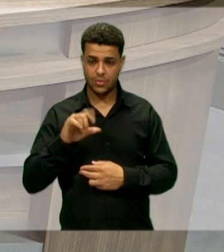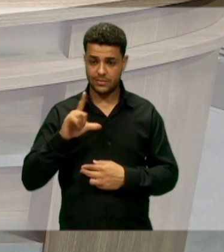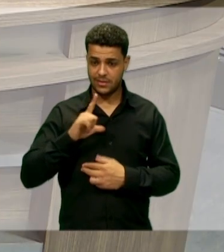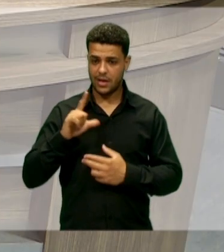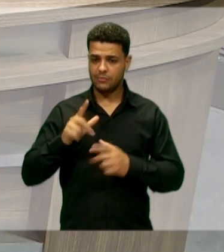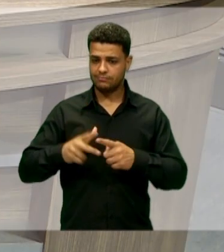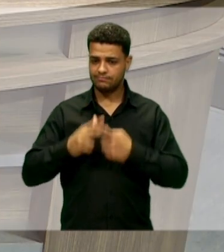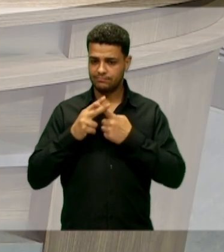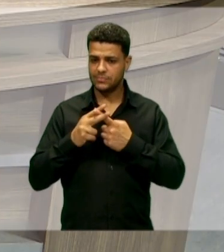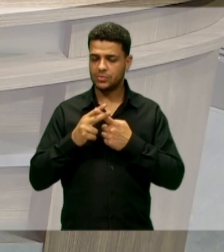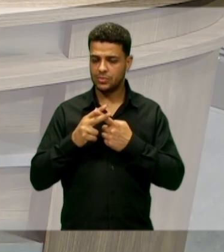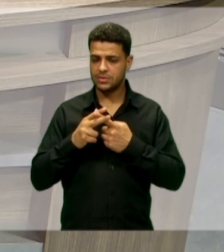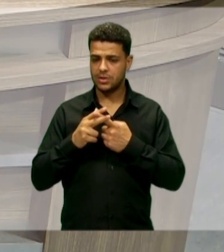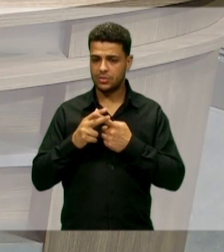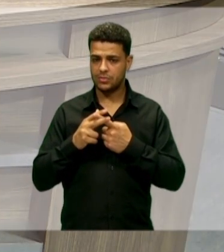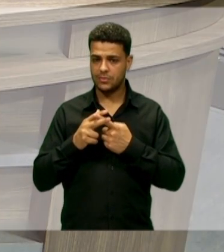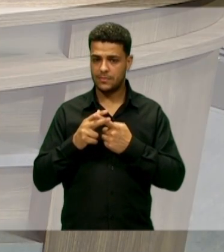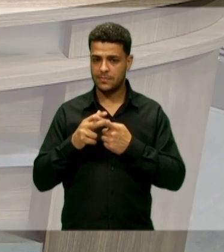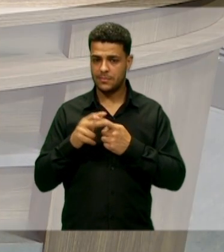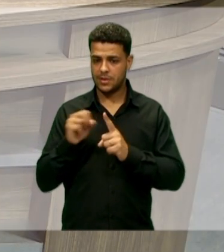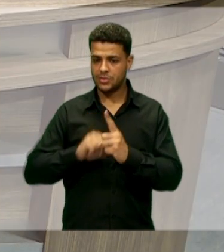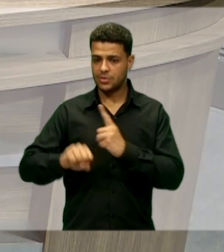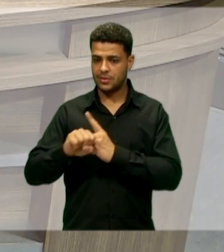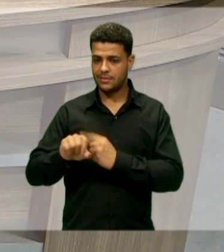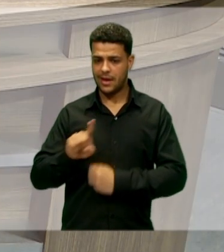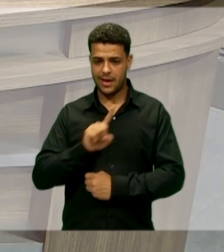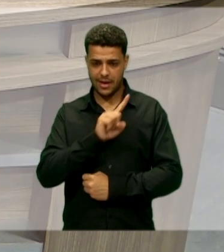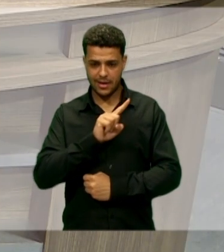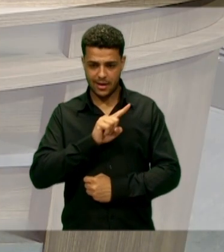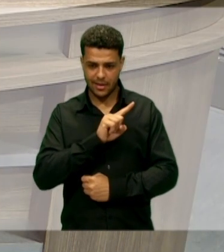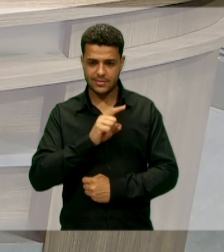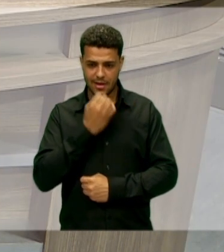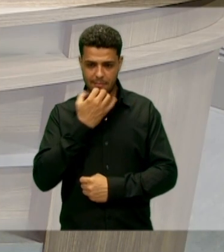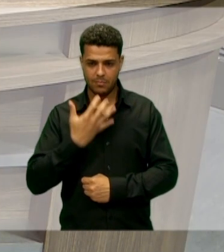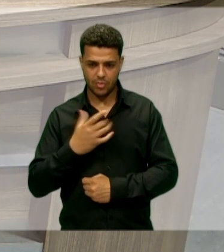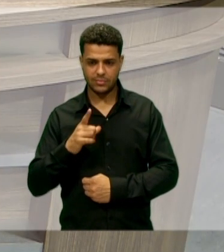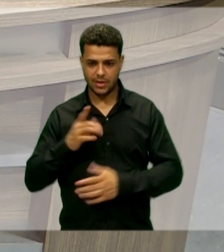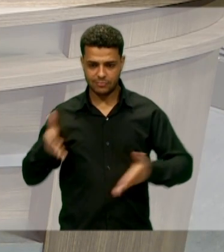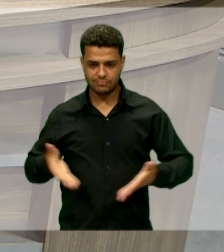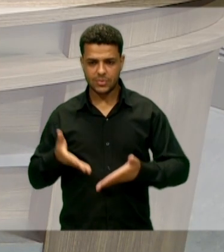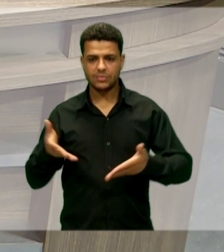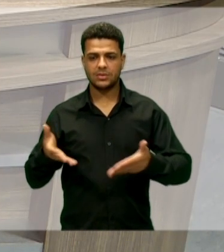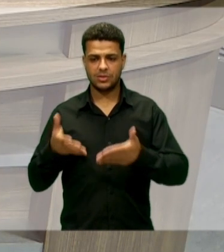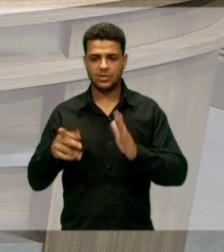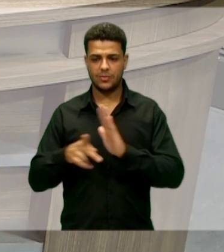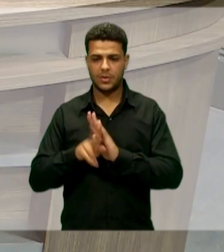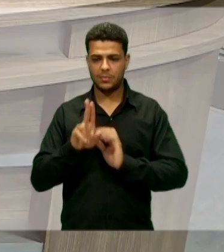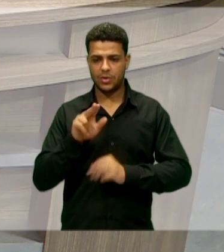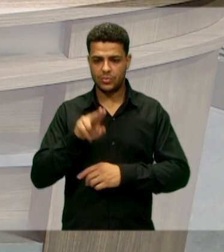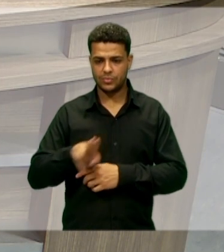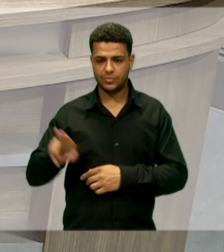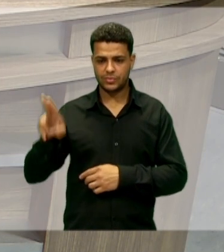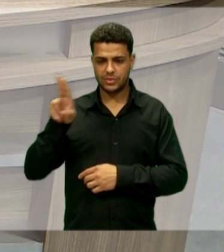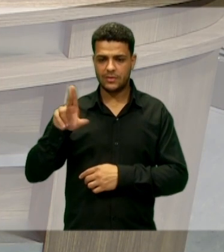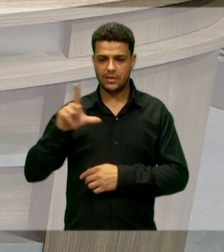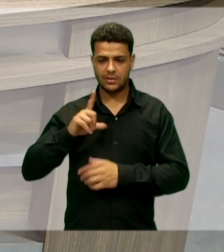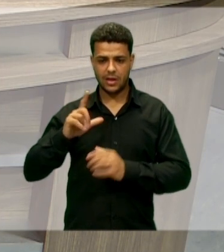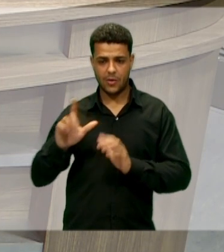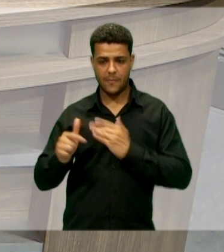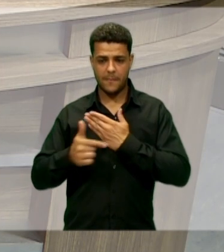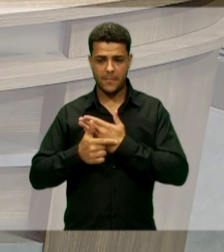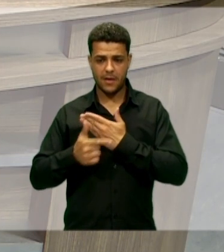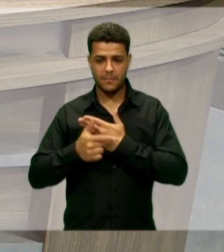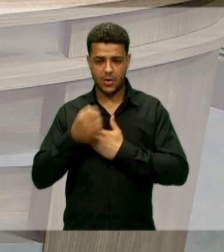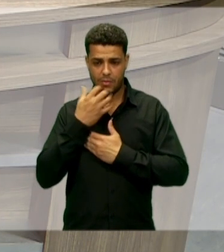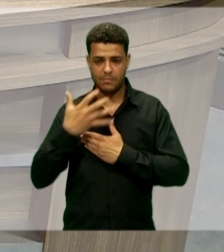a sociedade. E é fundamental que a universidade faça parte disso também, né? É fundamental porque a universidade tem um papel importante